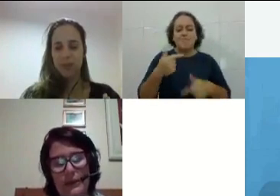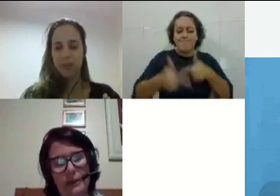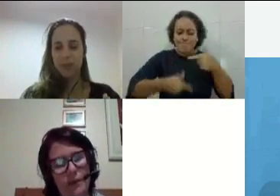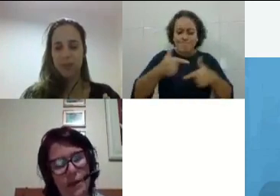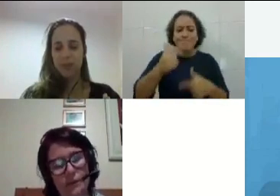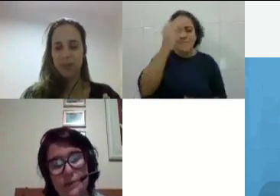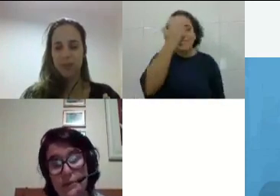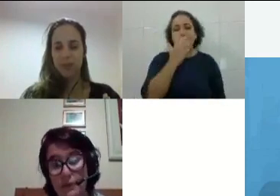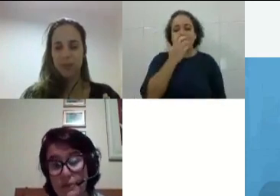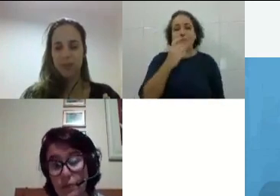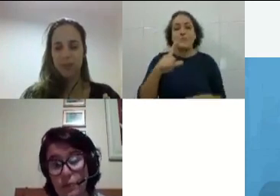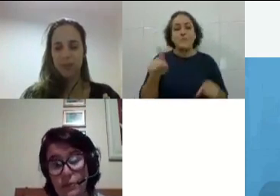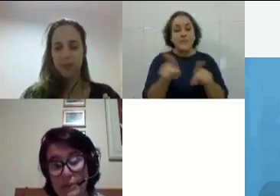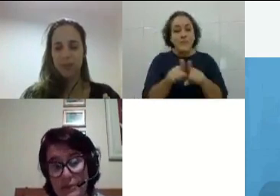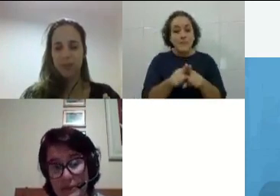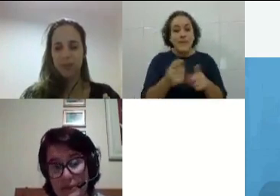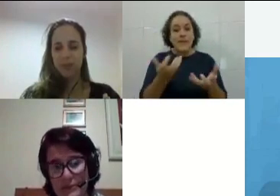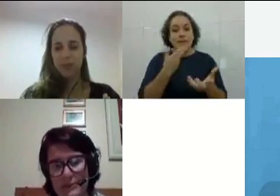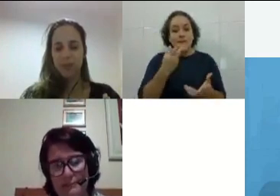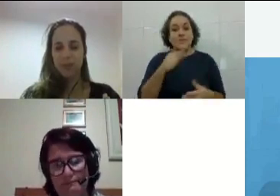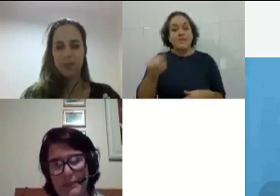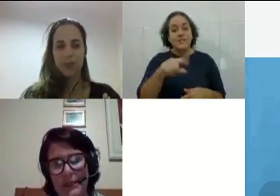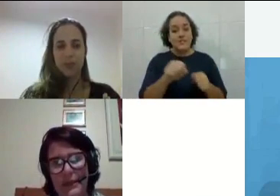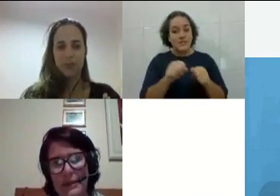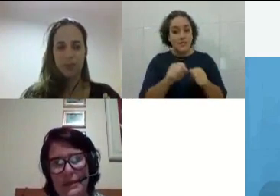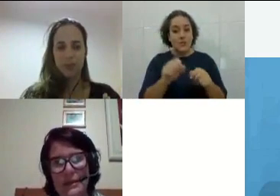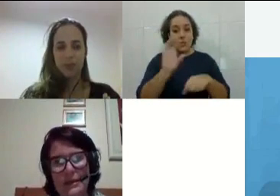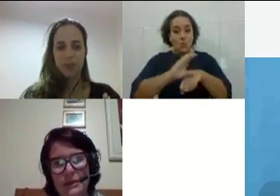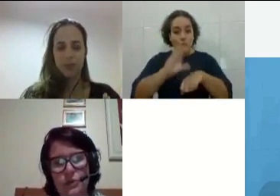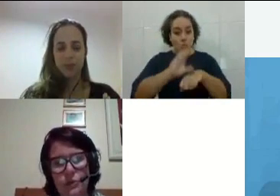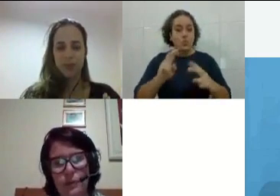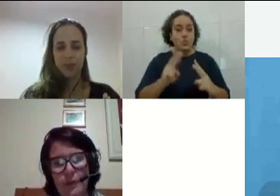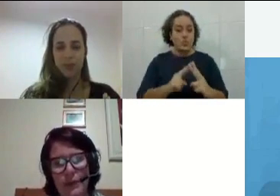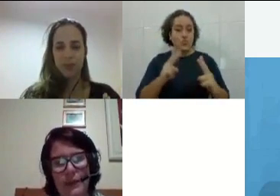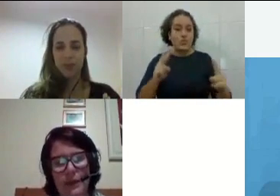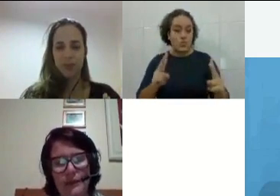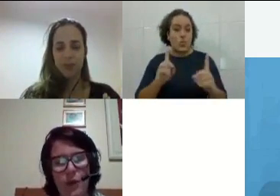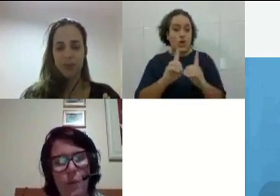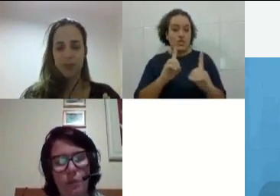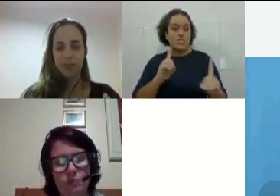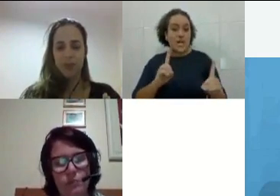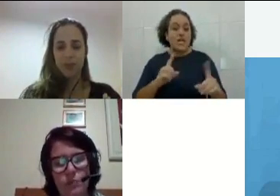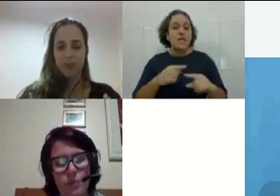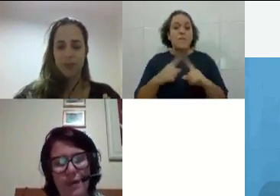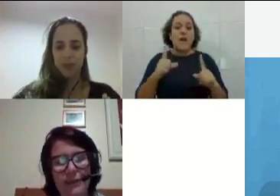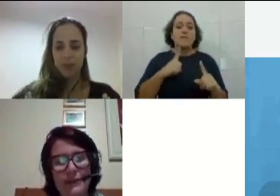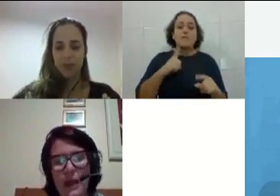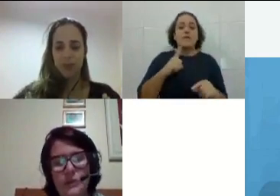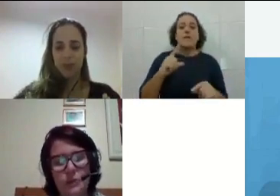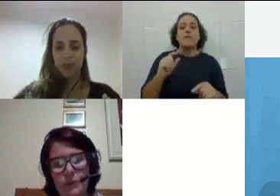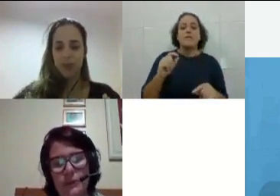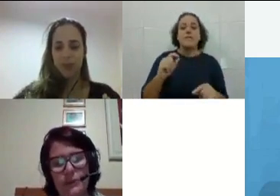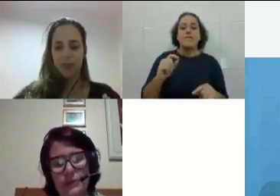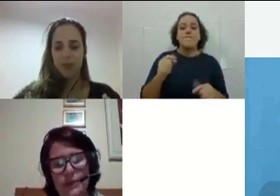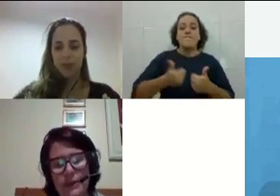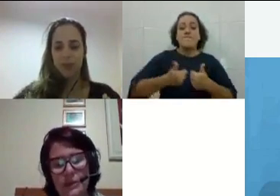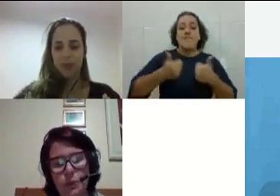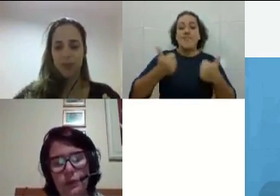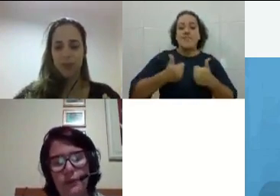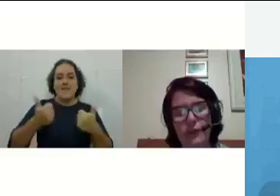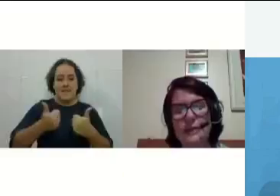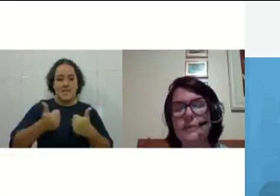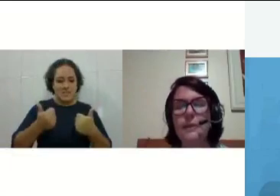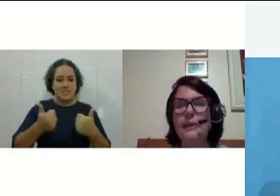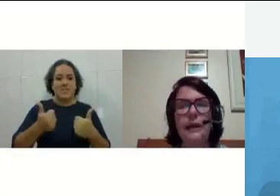Queria falar que vocês estão fazendo um curso à distância, né? E que isso tem uma vantagem muito grande, que traz